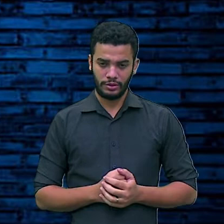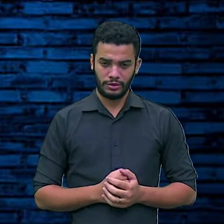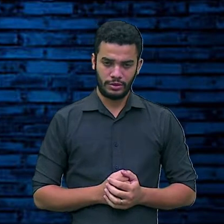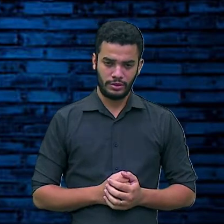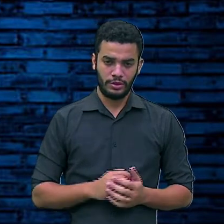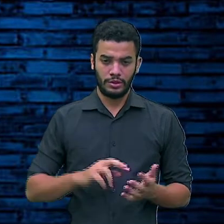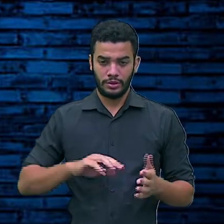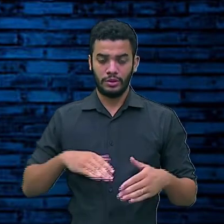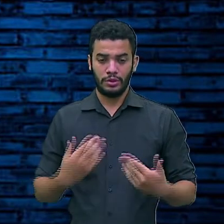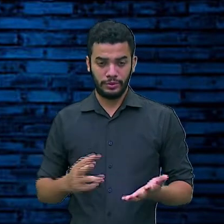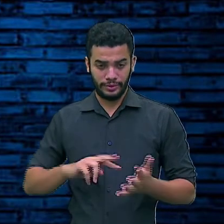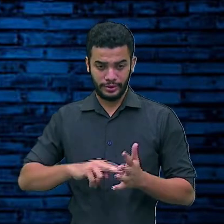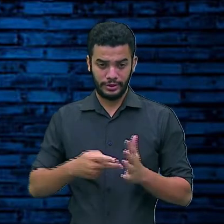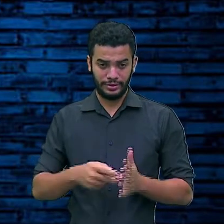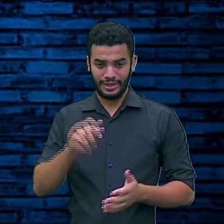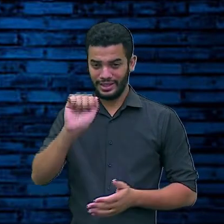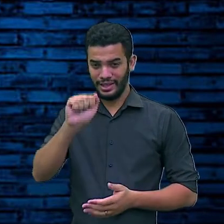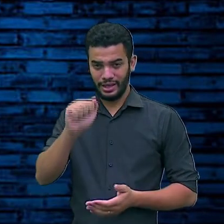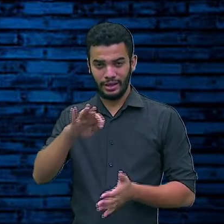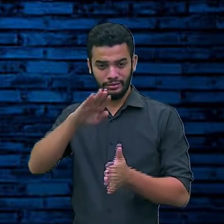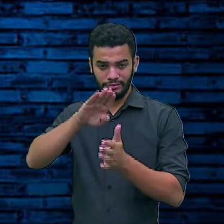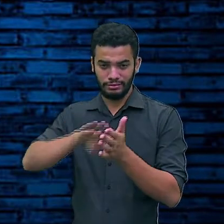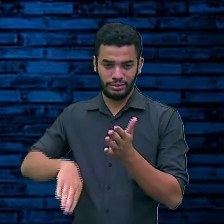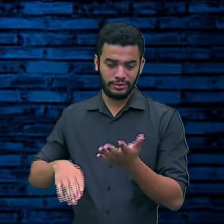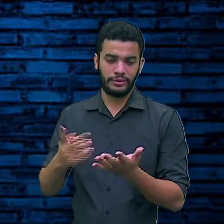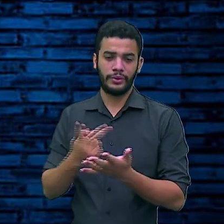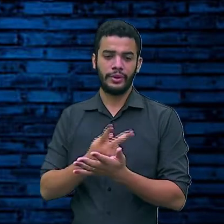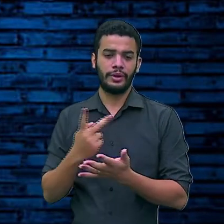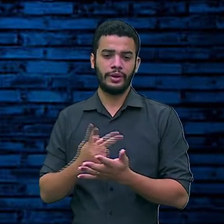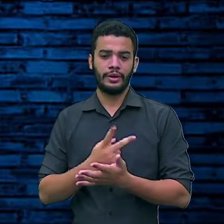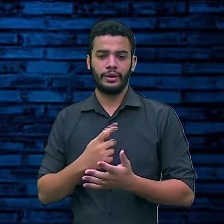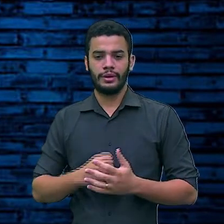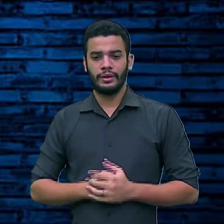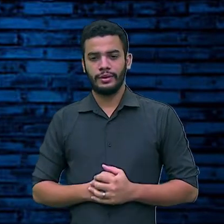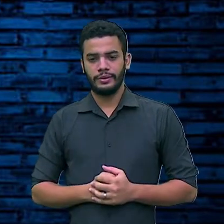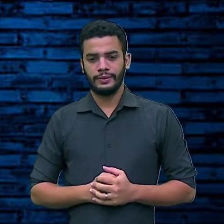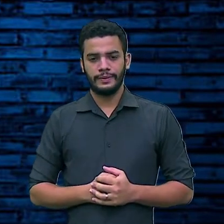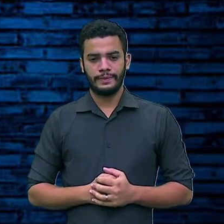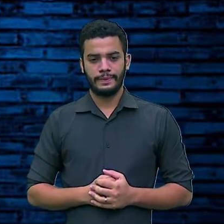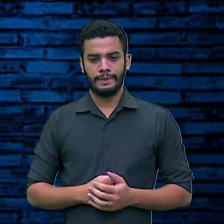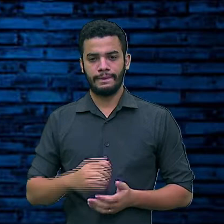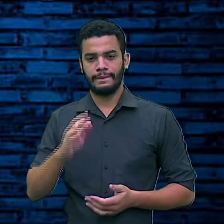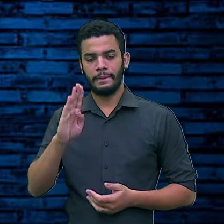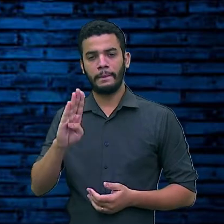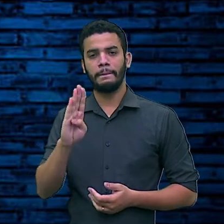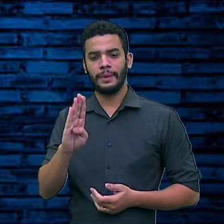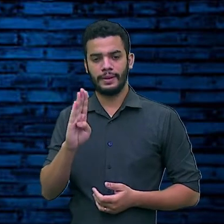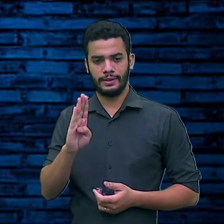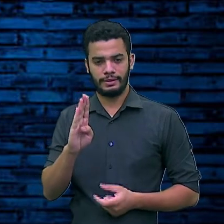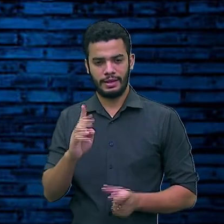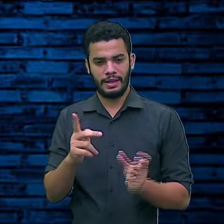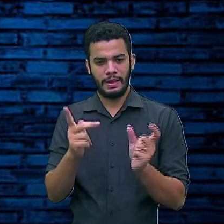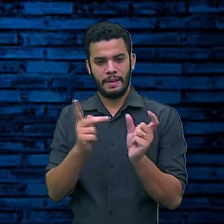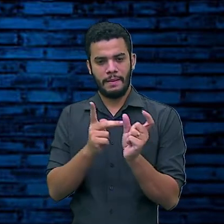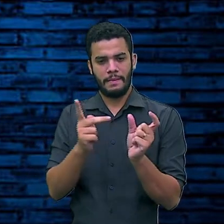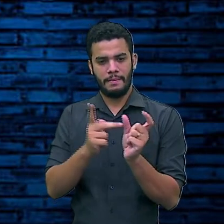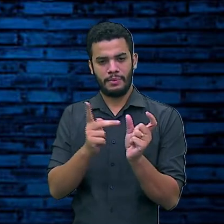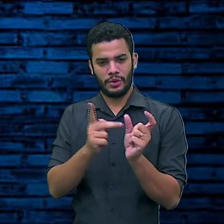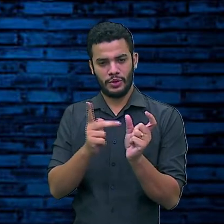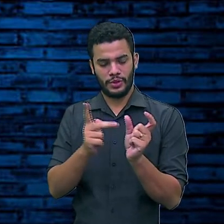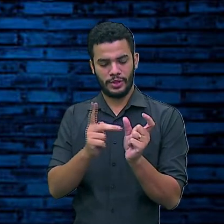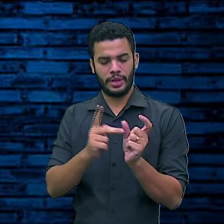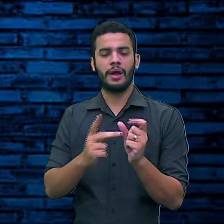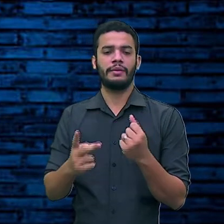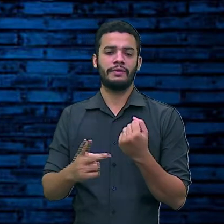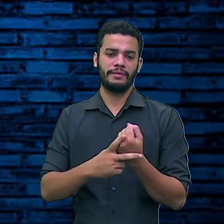nominal. Portanto, letra A também está incorreta. Letra B, né? É predicado verbal? Não, nós já falamos.